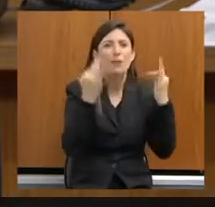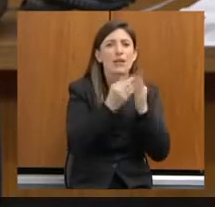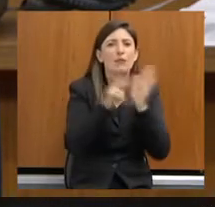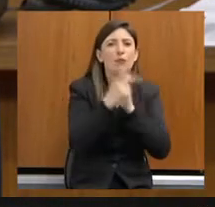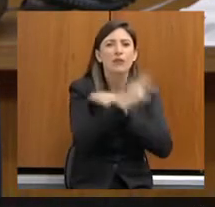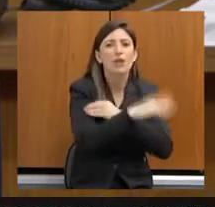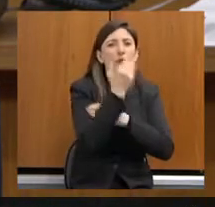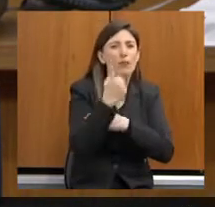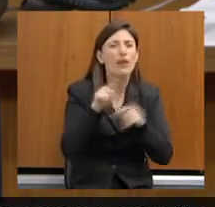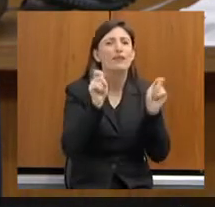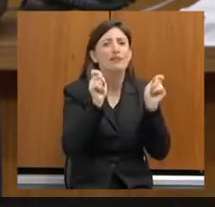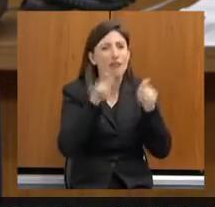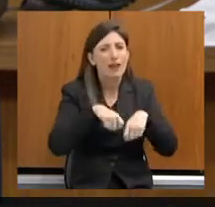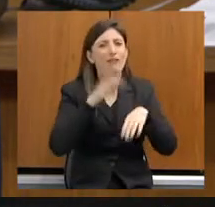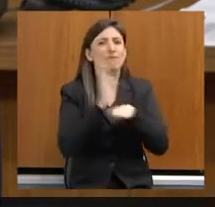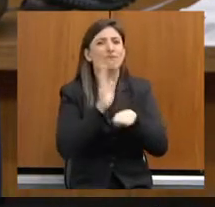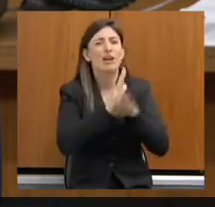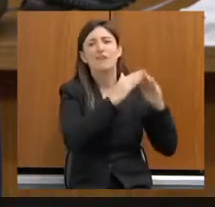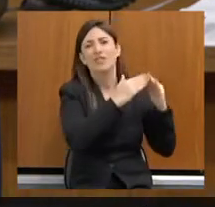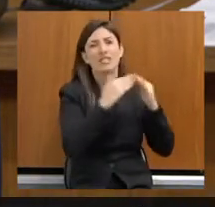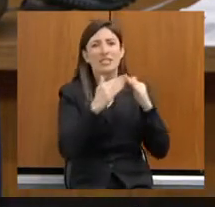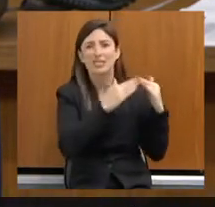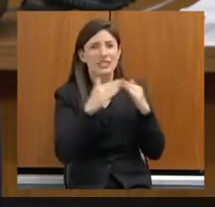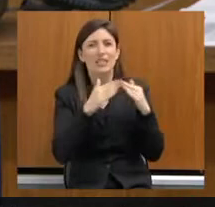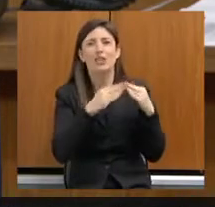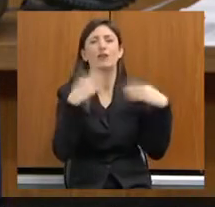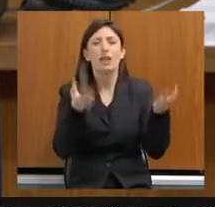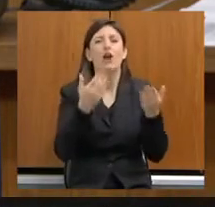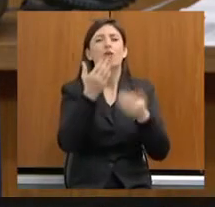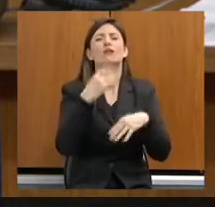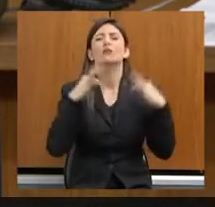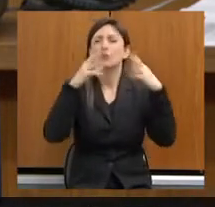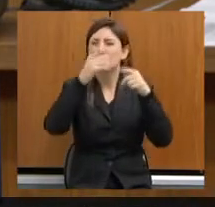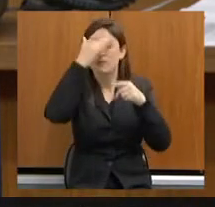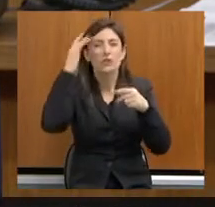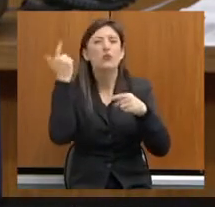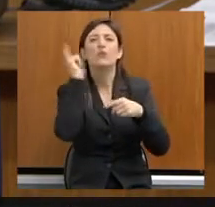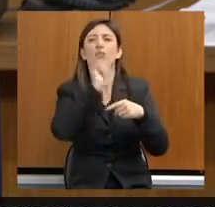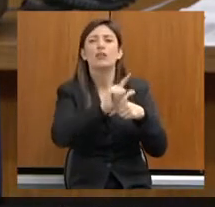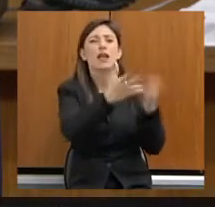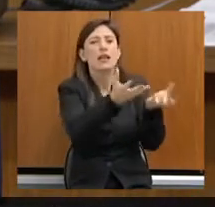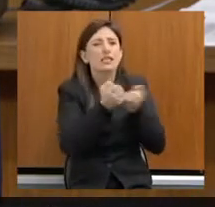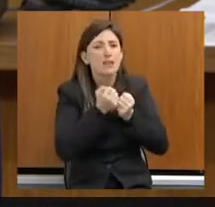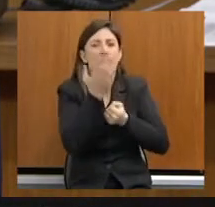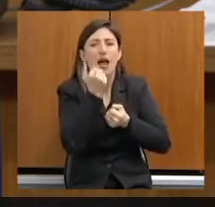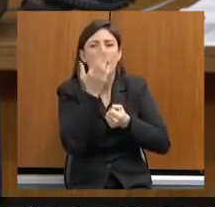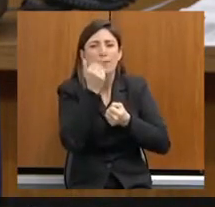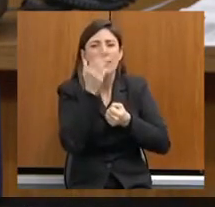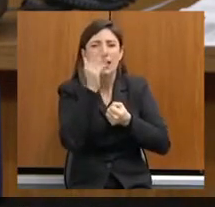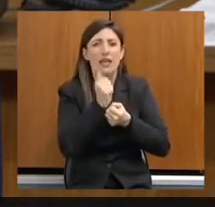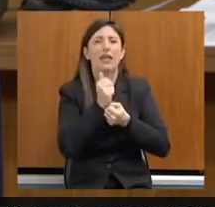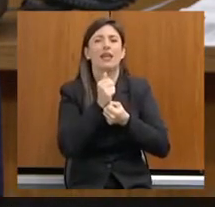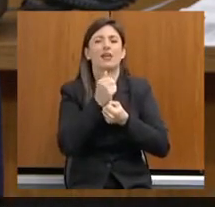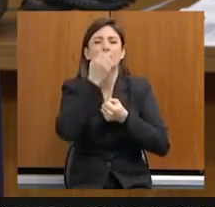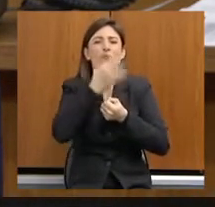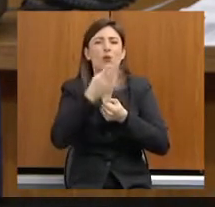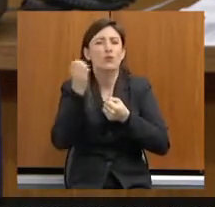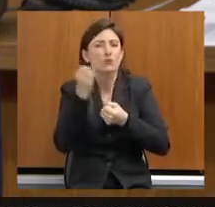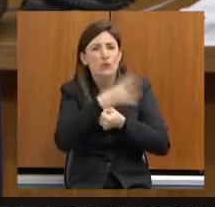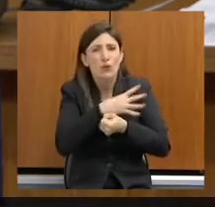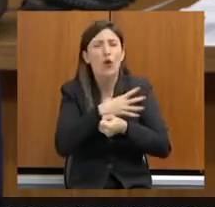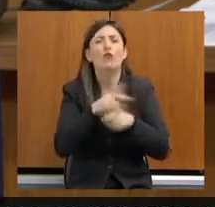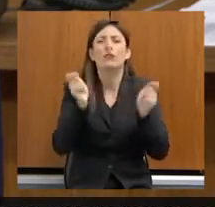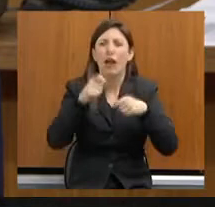produto chega a quem precisa o alimento fresco produzido na região e você ainda dinamiza todo o comércio local